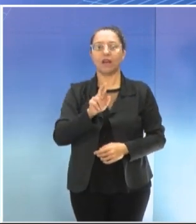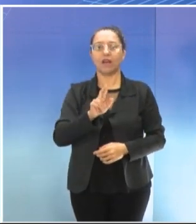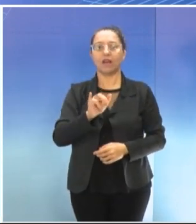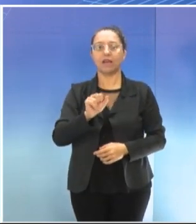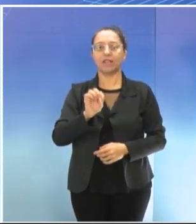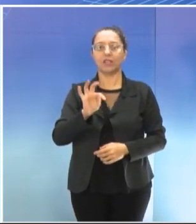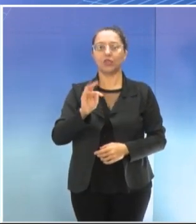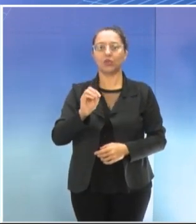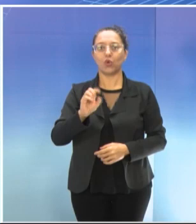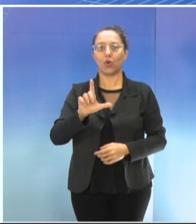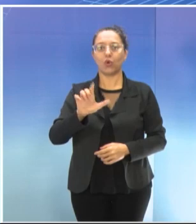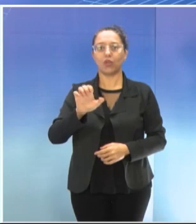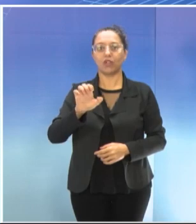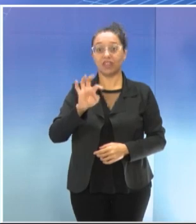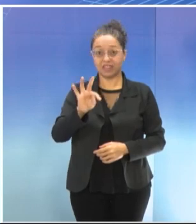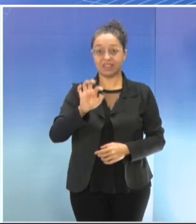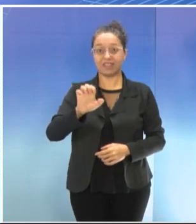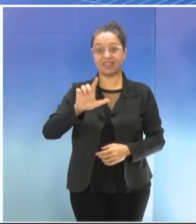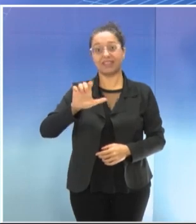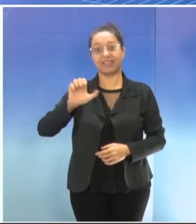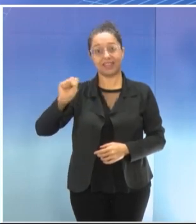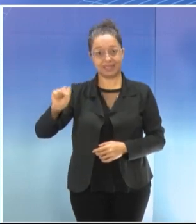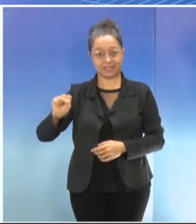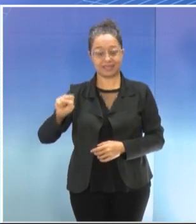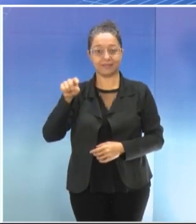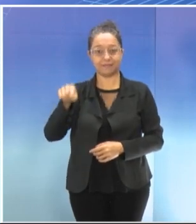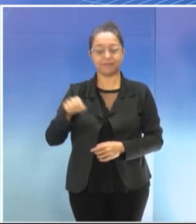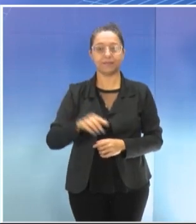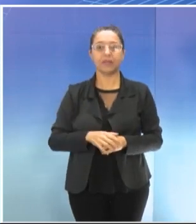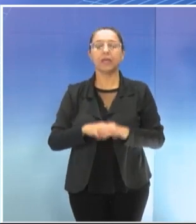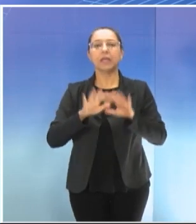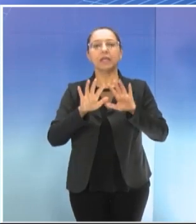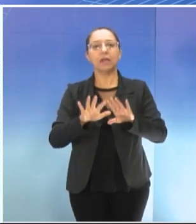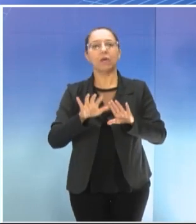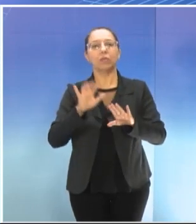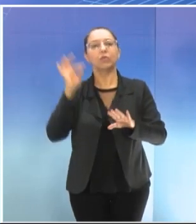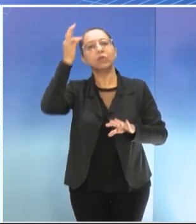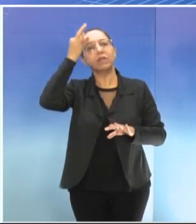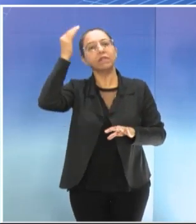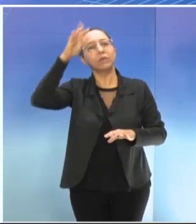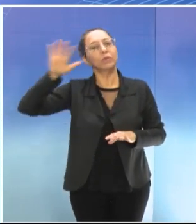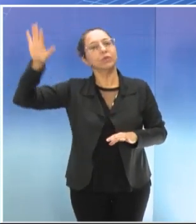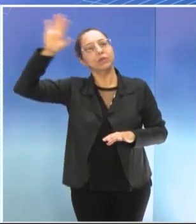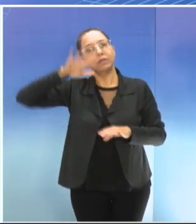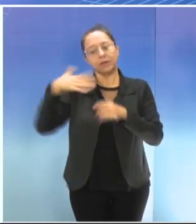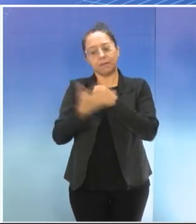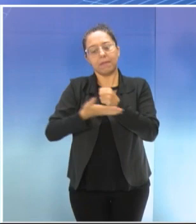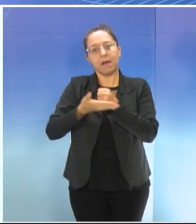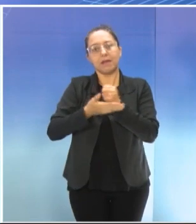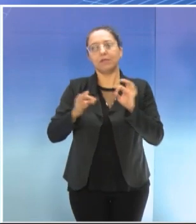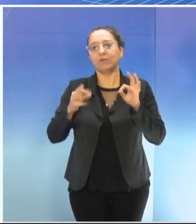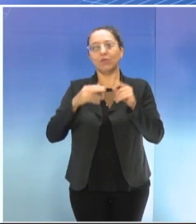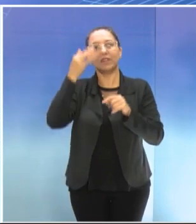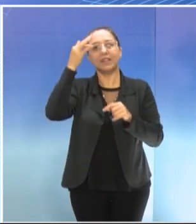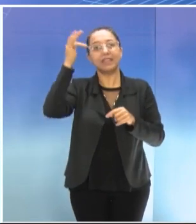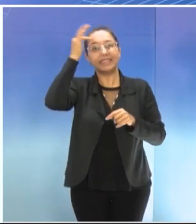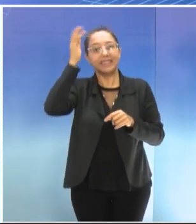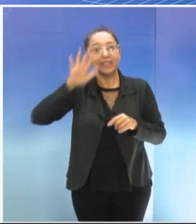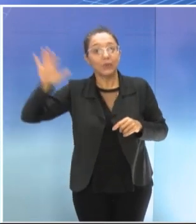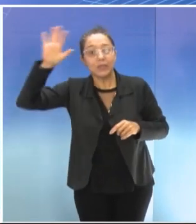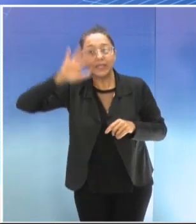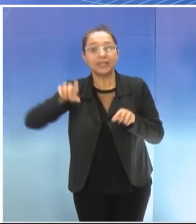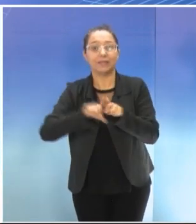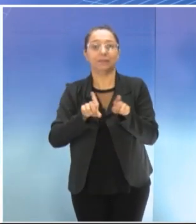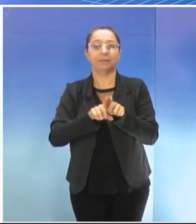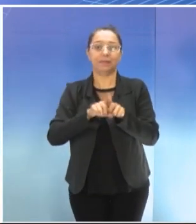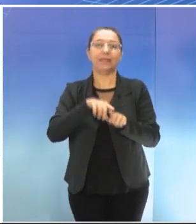principalmente em Aristóteles. Mas era o seguinte: apesar da filosofia ser a base de toda a teoria